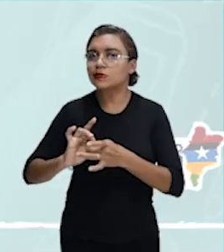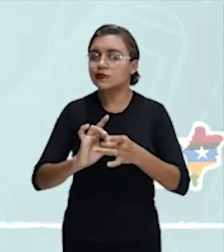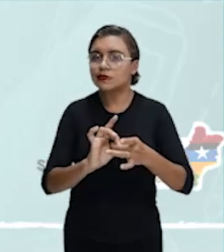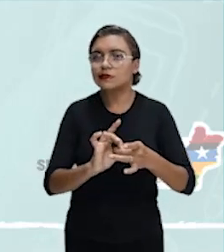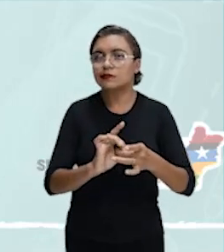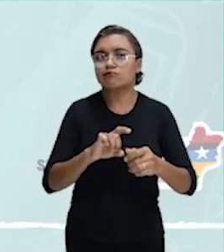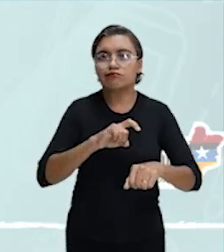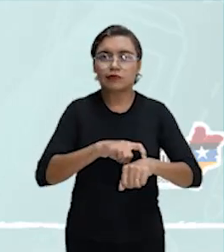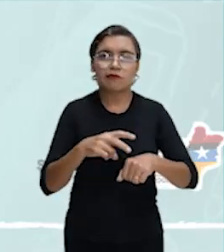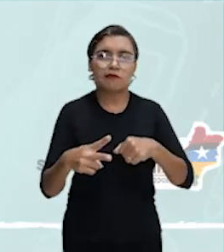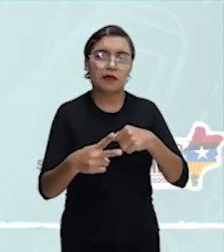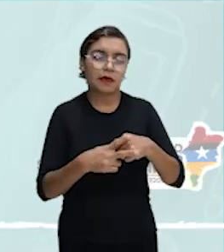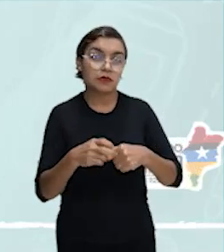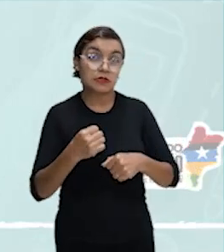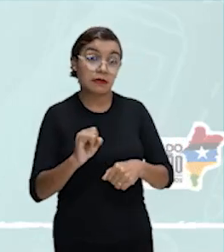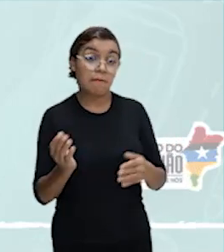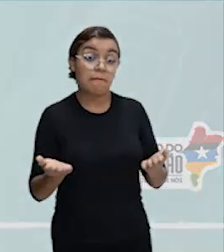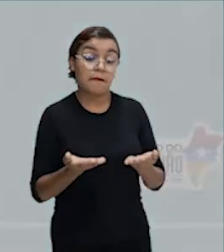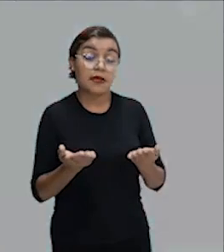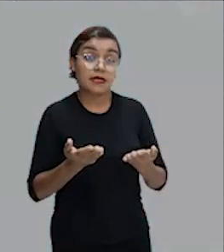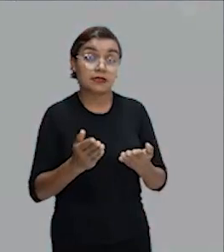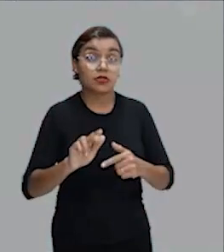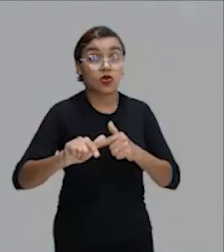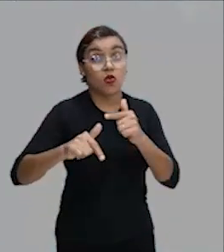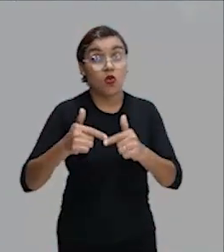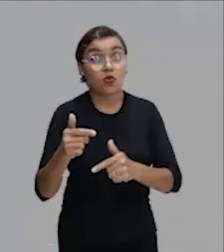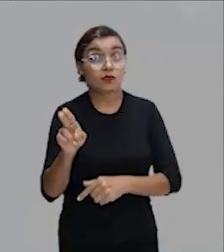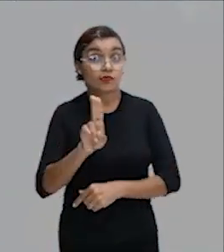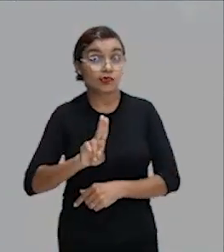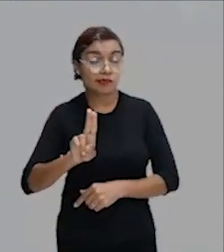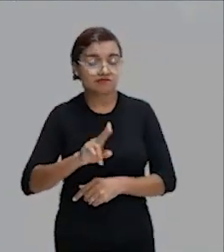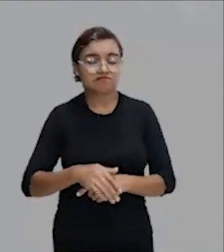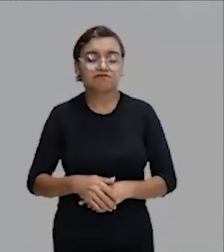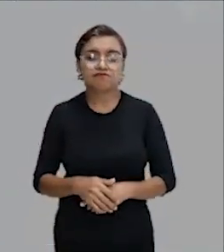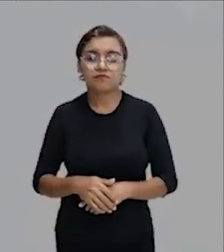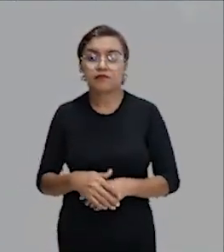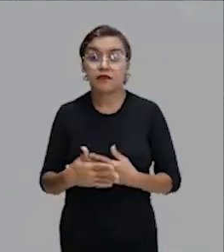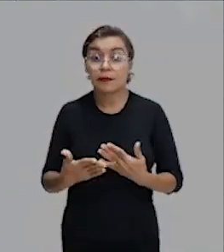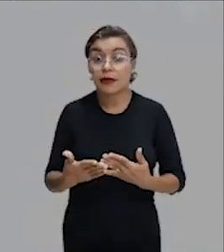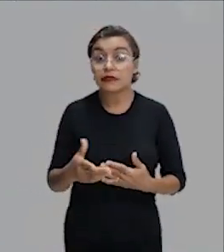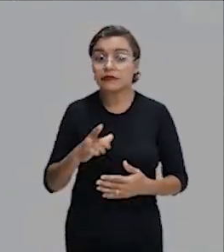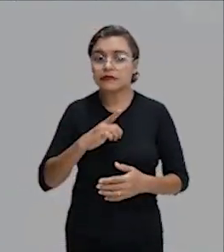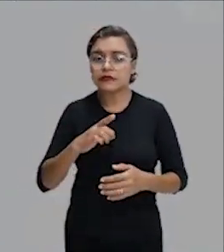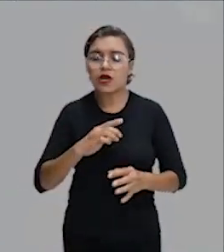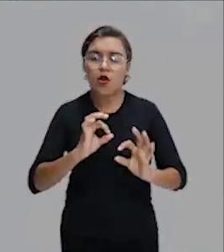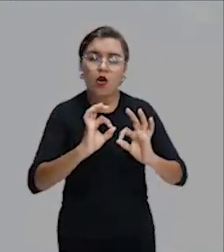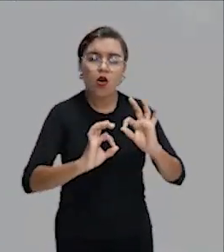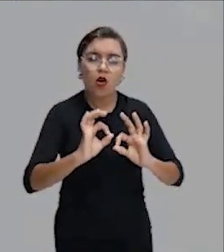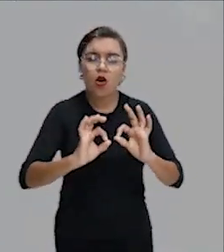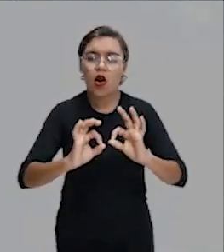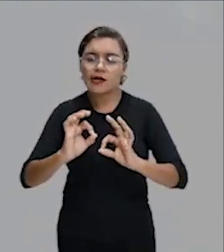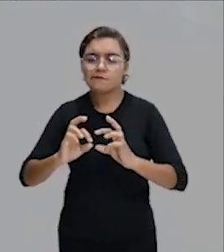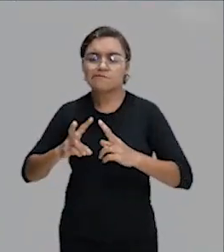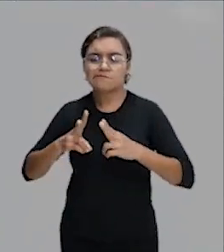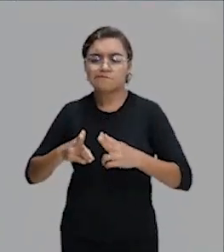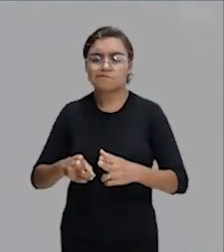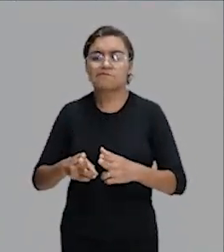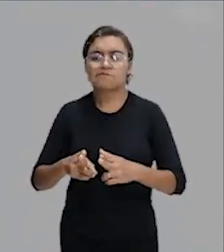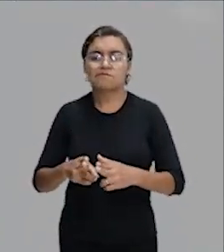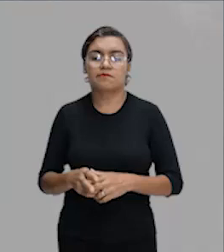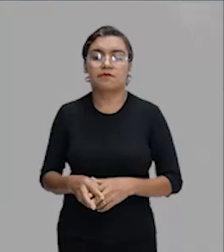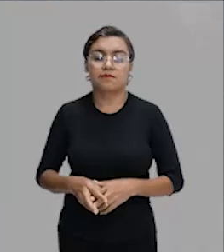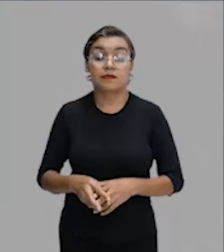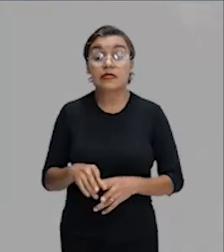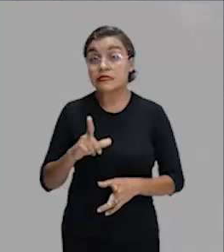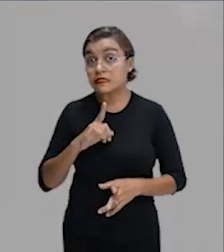fosse presente, eu teria outra conjugação, se fosse passado, outra conjugação. Mas a organização é semelhante. Então, por exemplo, na